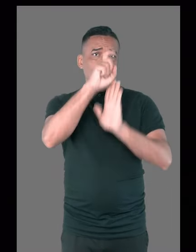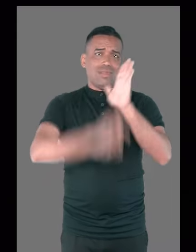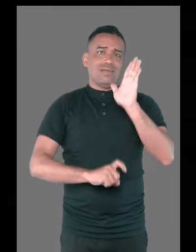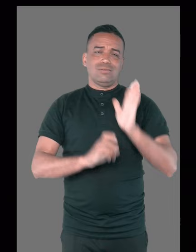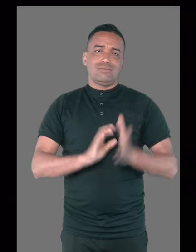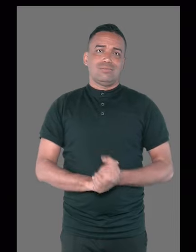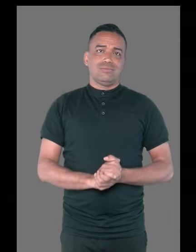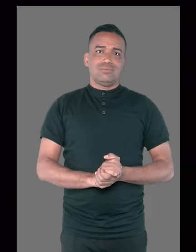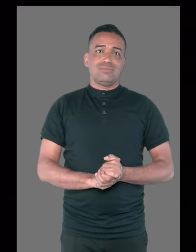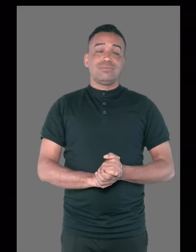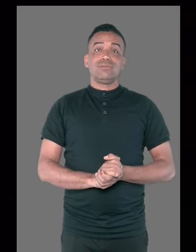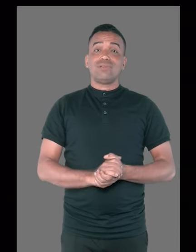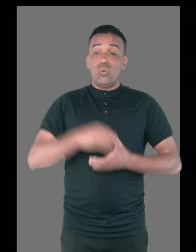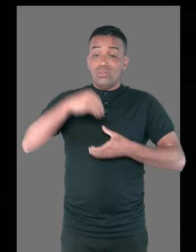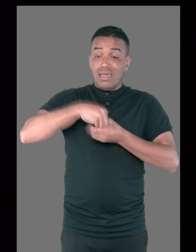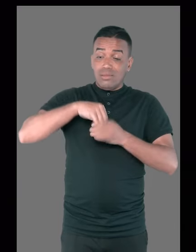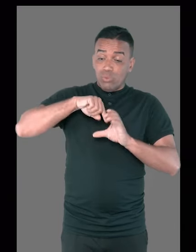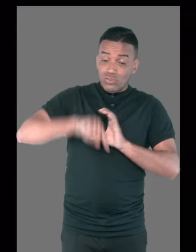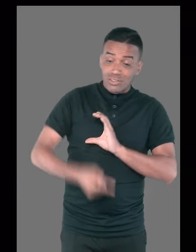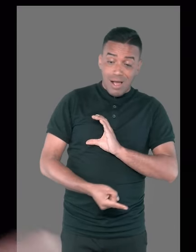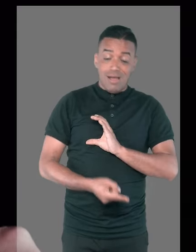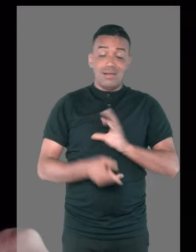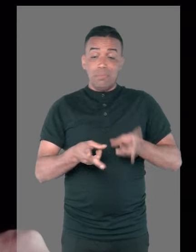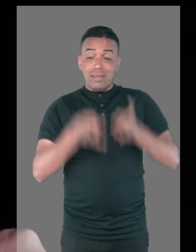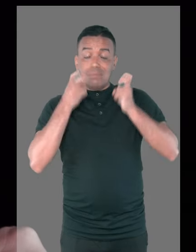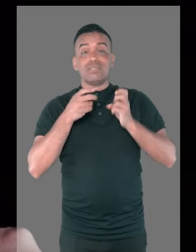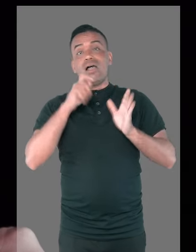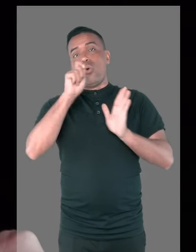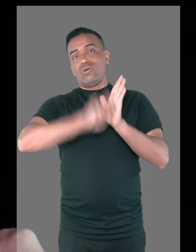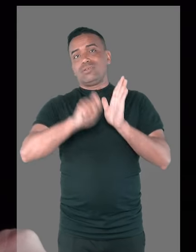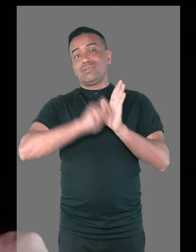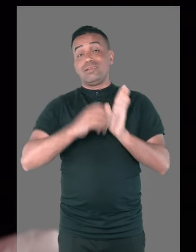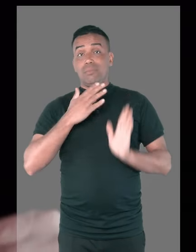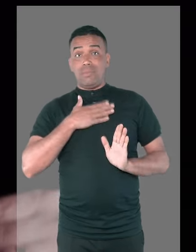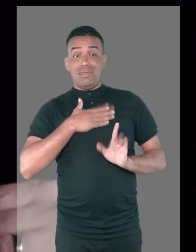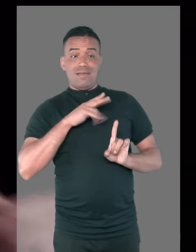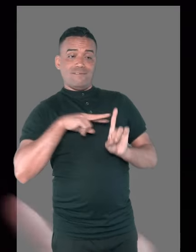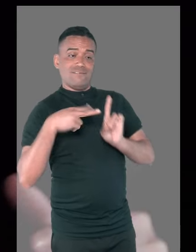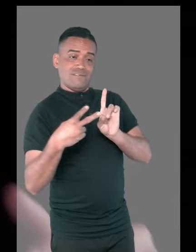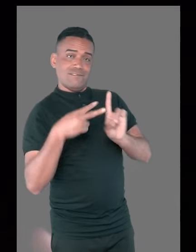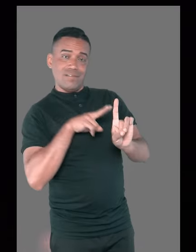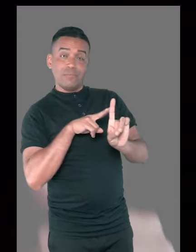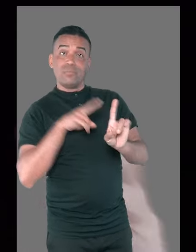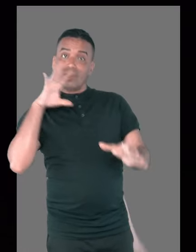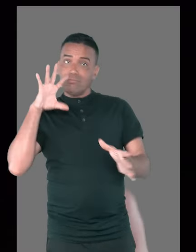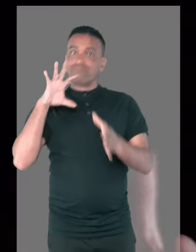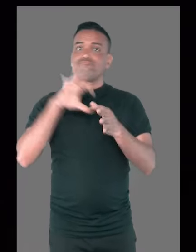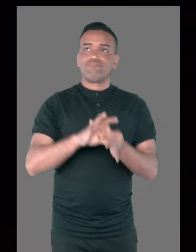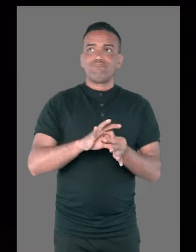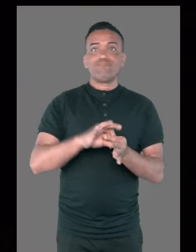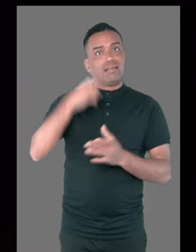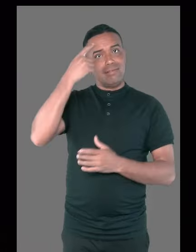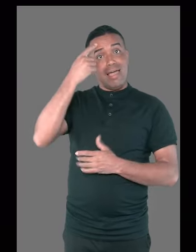talvez a essencialidade da noção de escrita, na minha percepção, está vinculada à ideia de reescrever o texto.